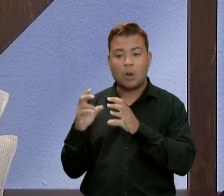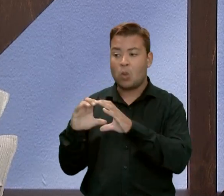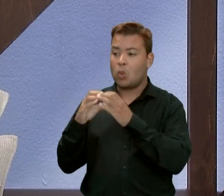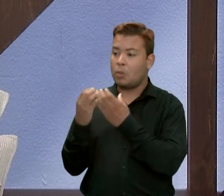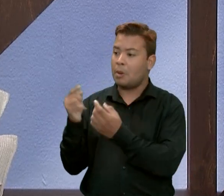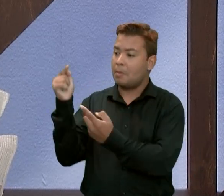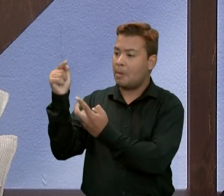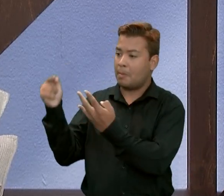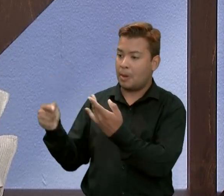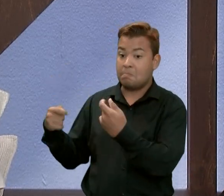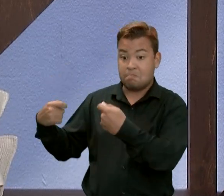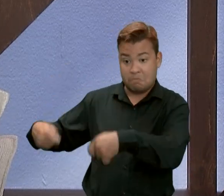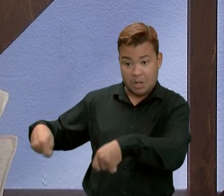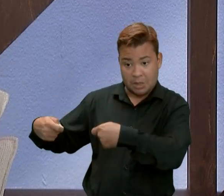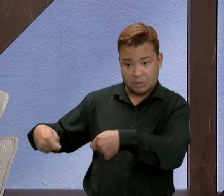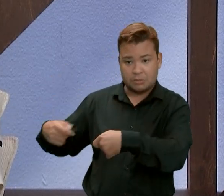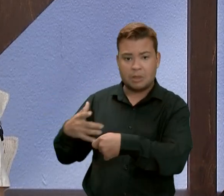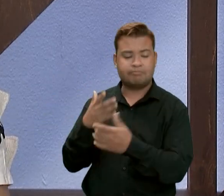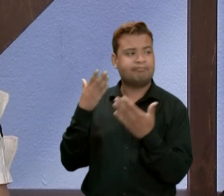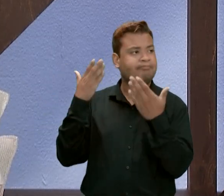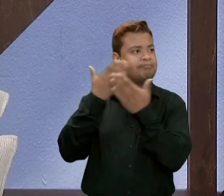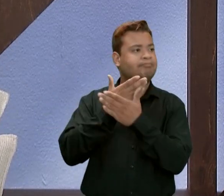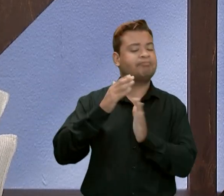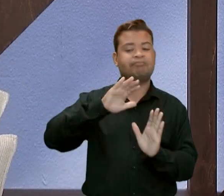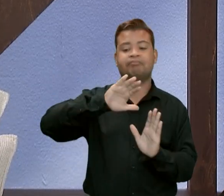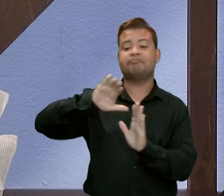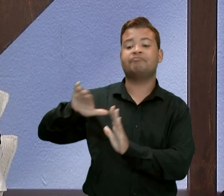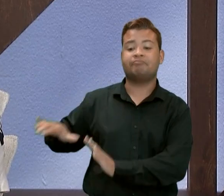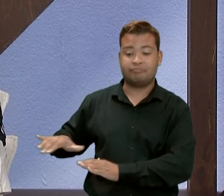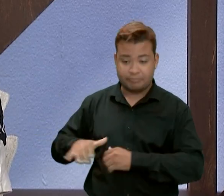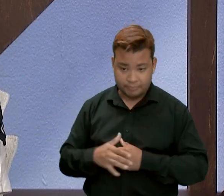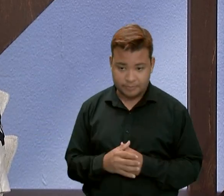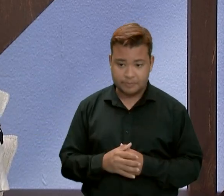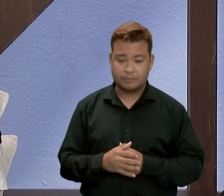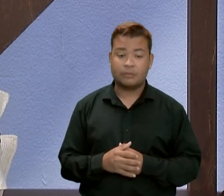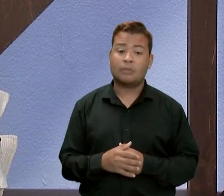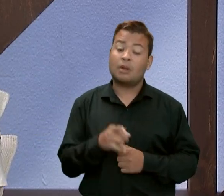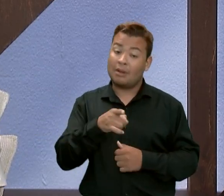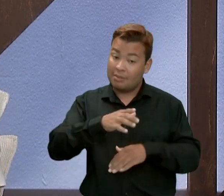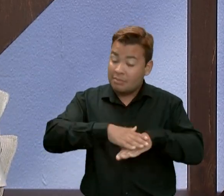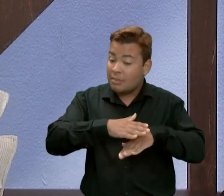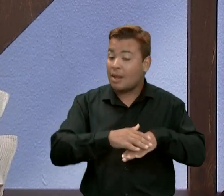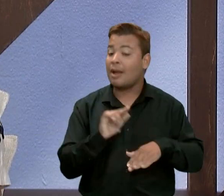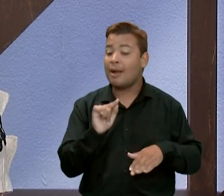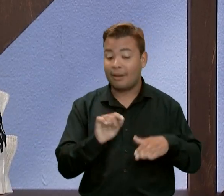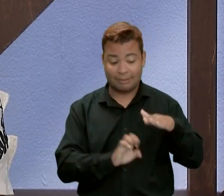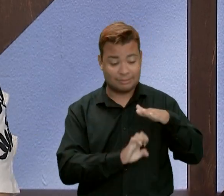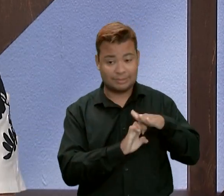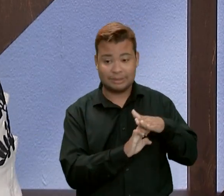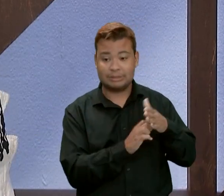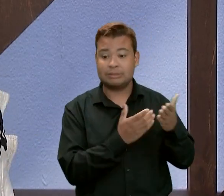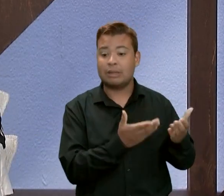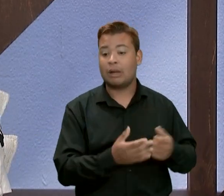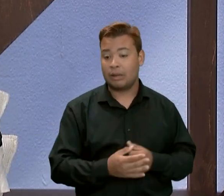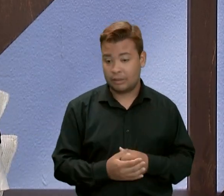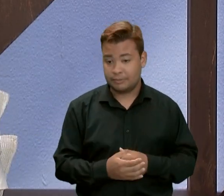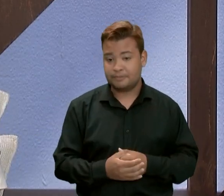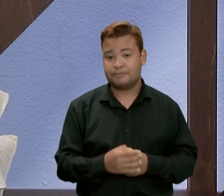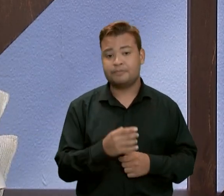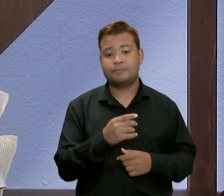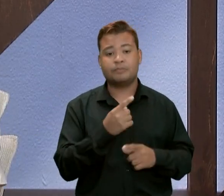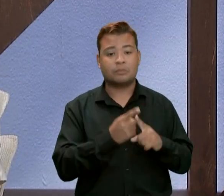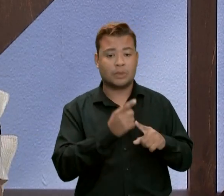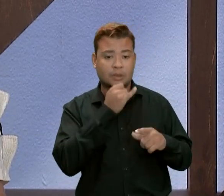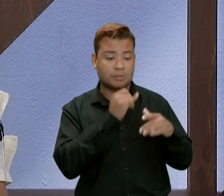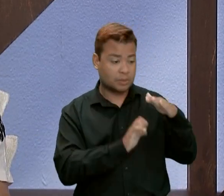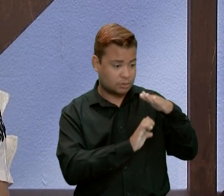necessidades que muitas vezes não são vistas. Como o professor João falou, sobre o Estado, né? O Estado outorga uma água para